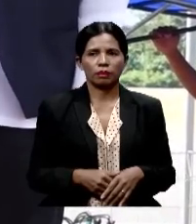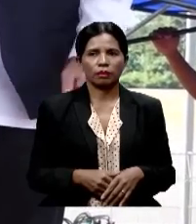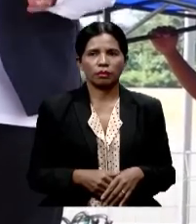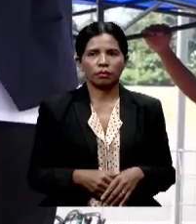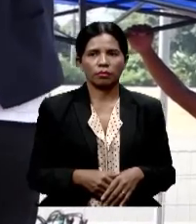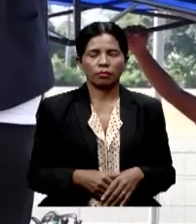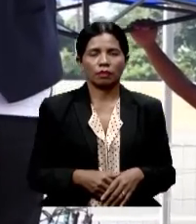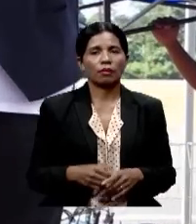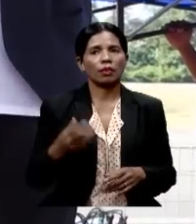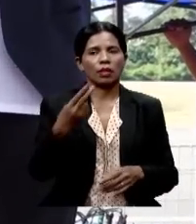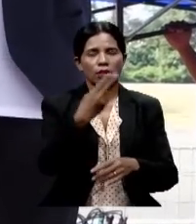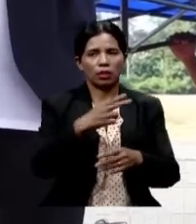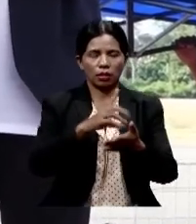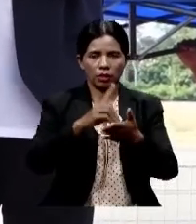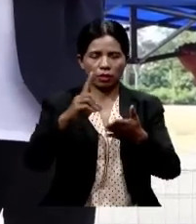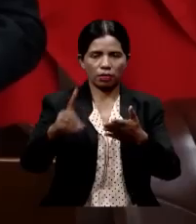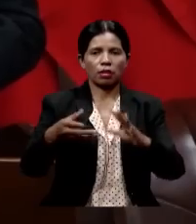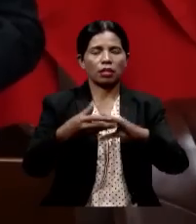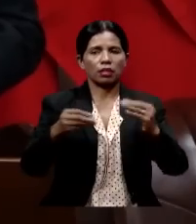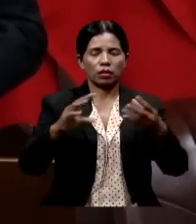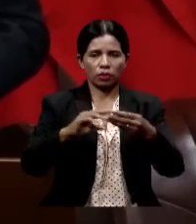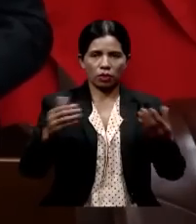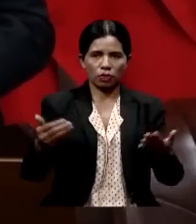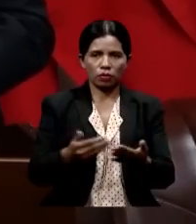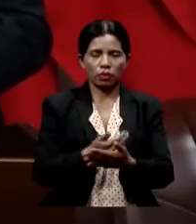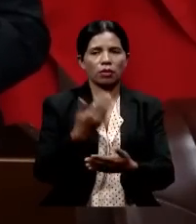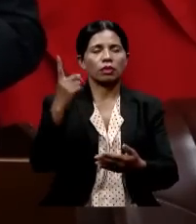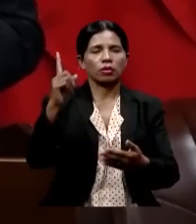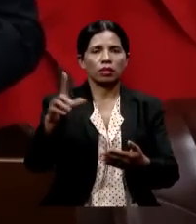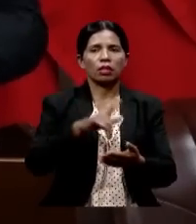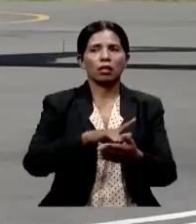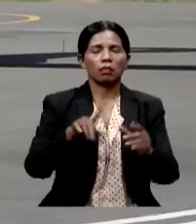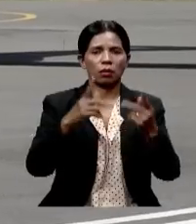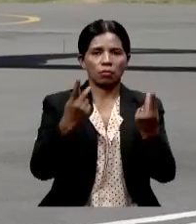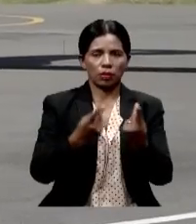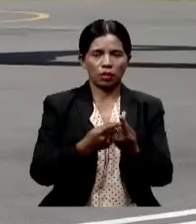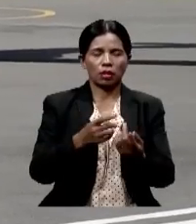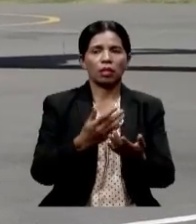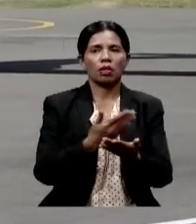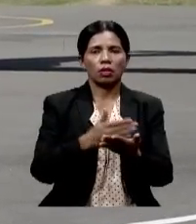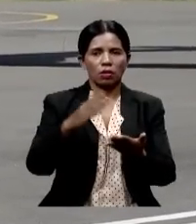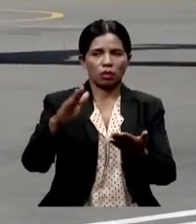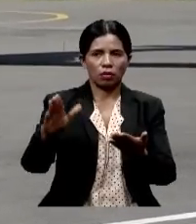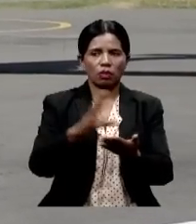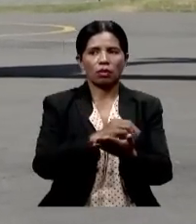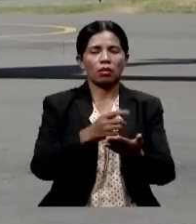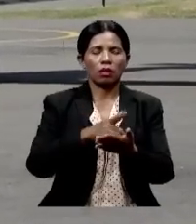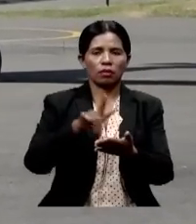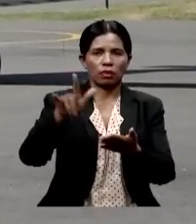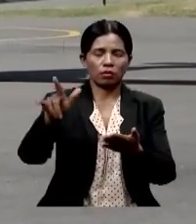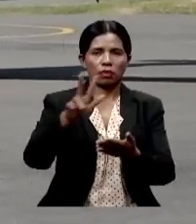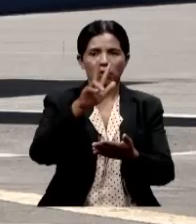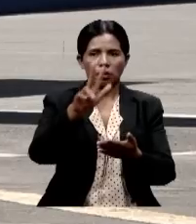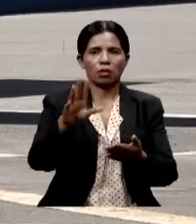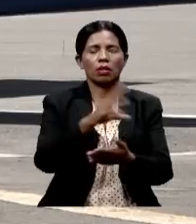Iha kinta semanane marka istoria fong ida ba empresa Fly Timor tamba dahuluk bele sosa via un komersial tolu